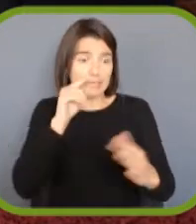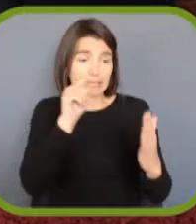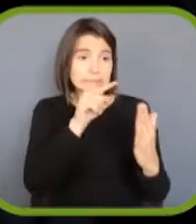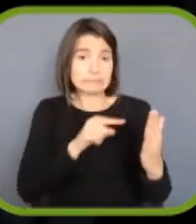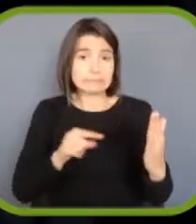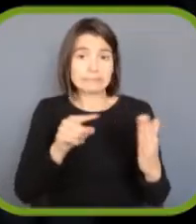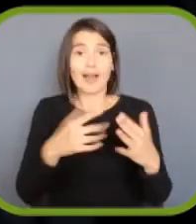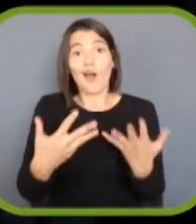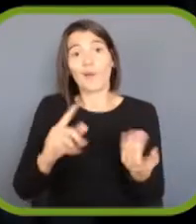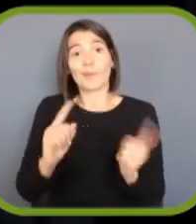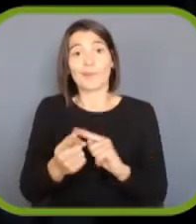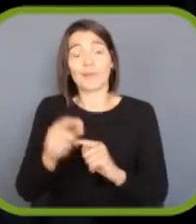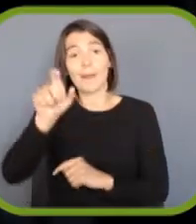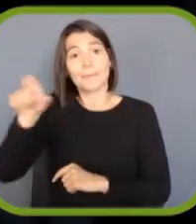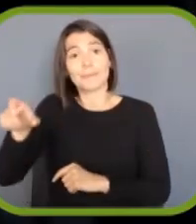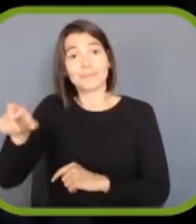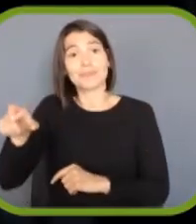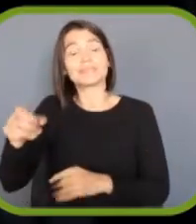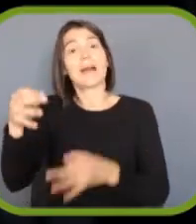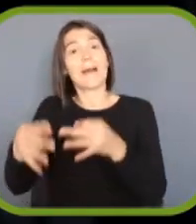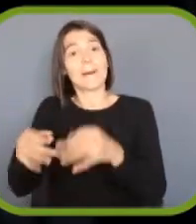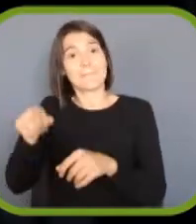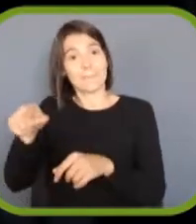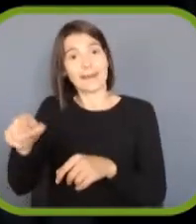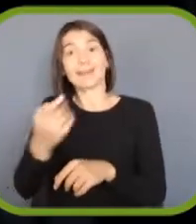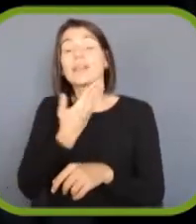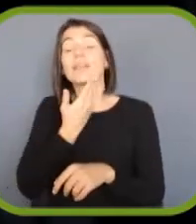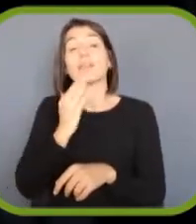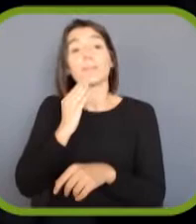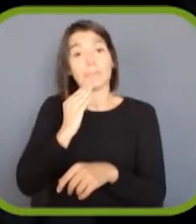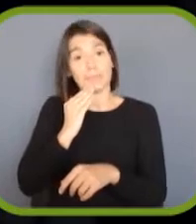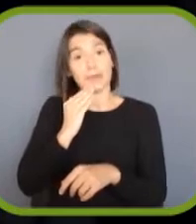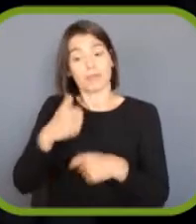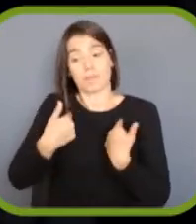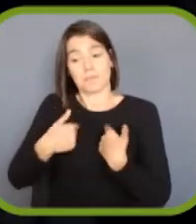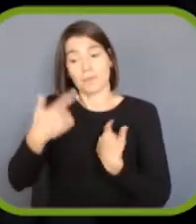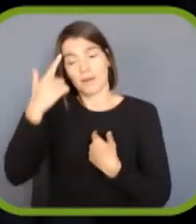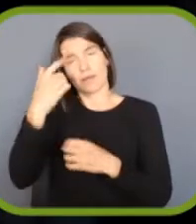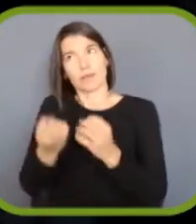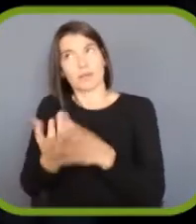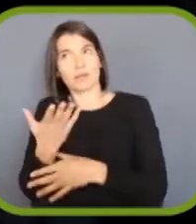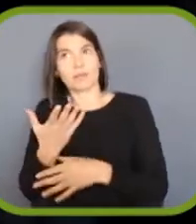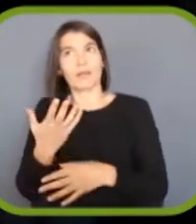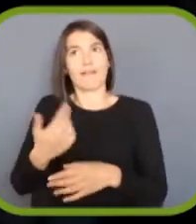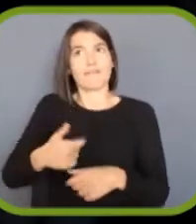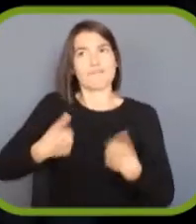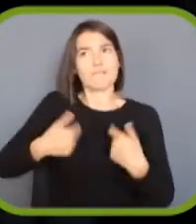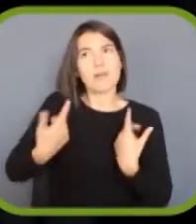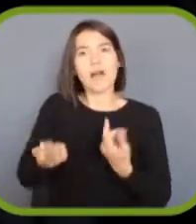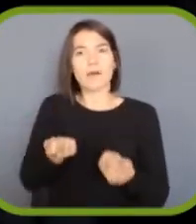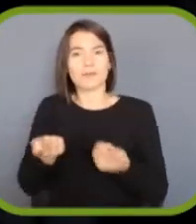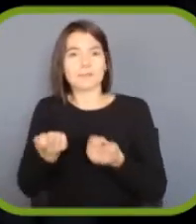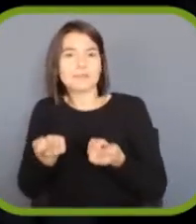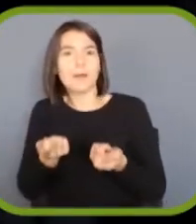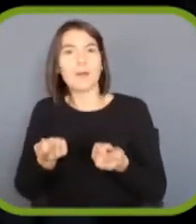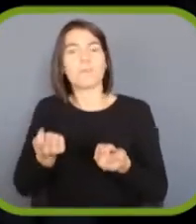máquina, agora temos as pessoas cada vez mais a utilizar as máquinas de acordo com a sua própria criatividade, com o